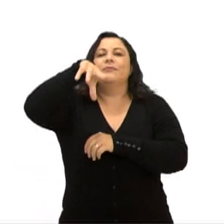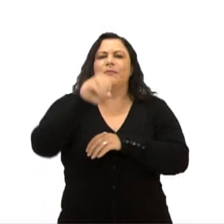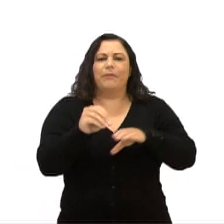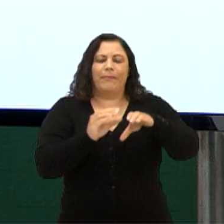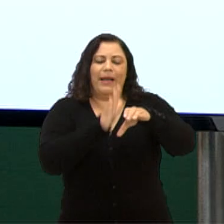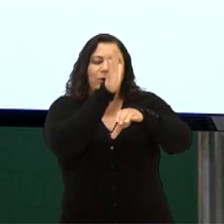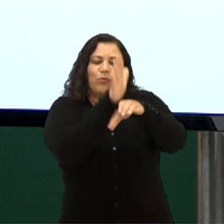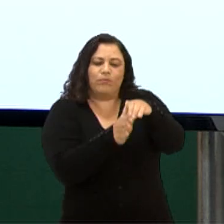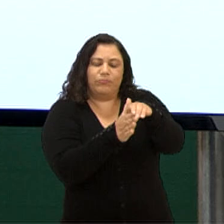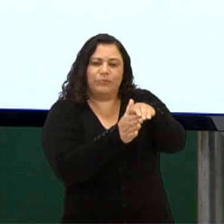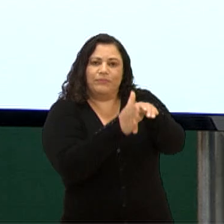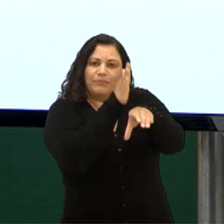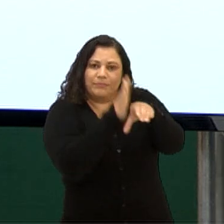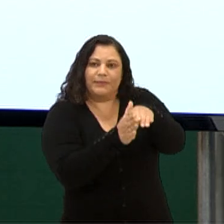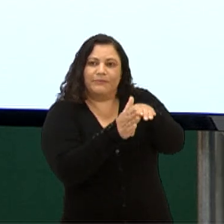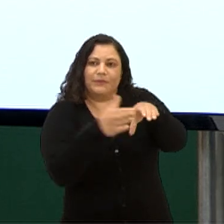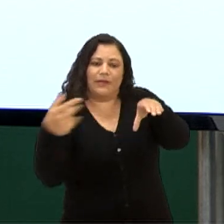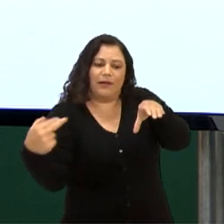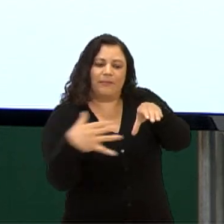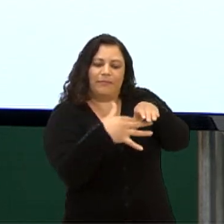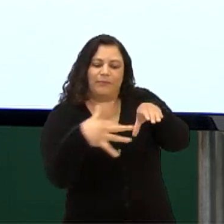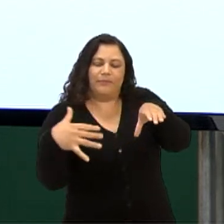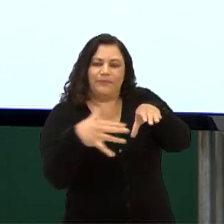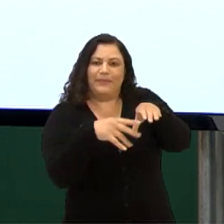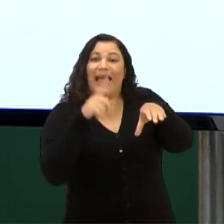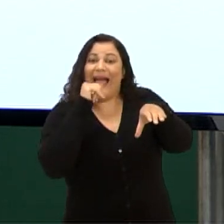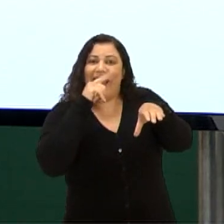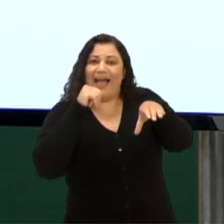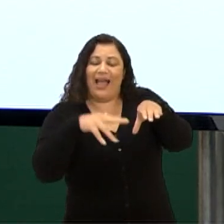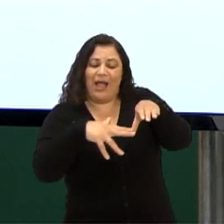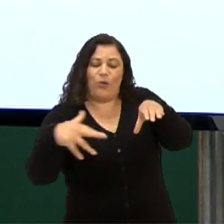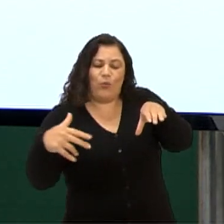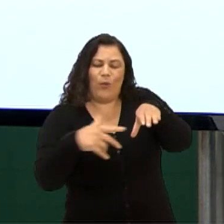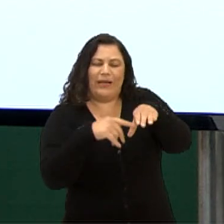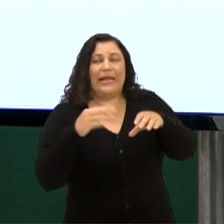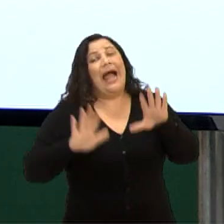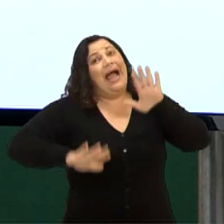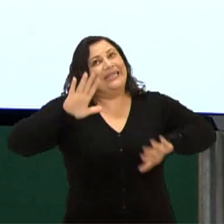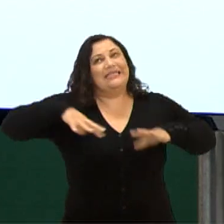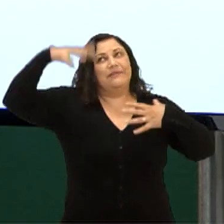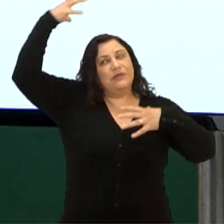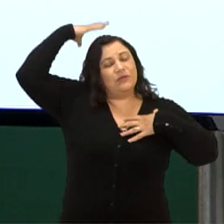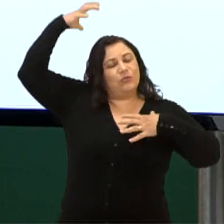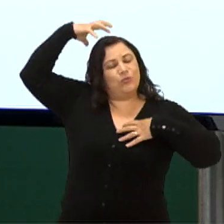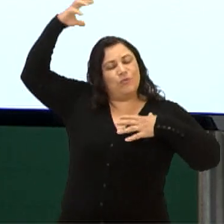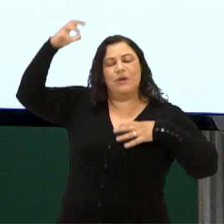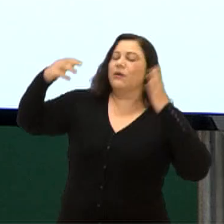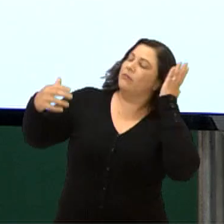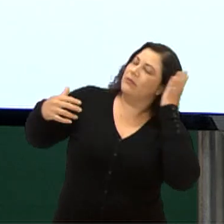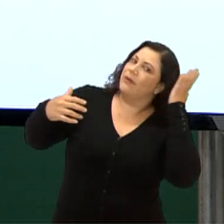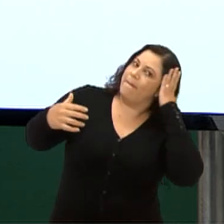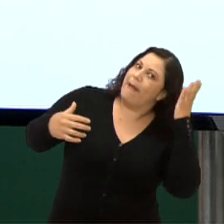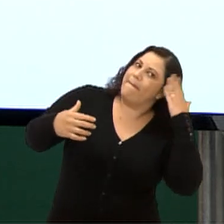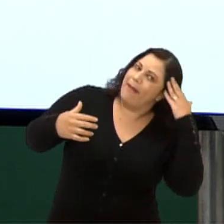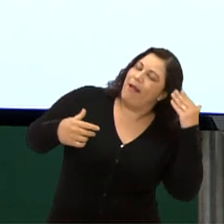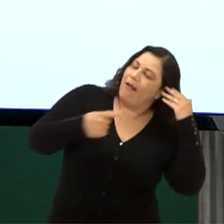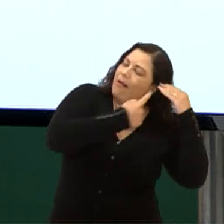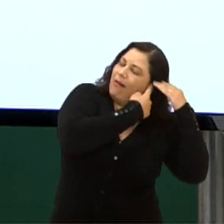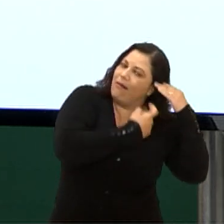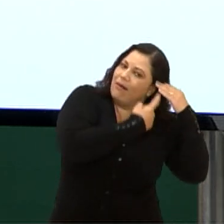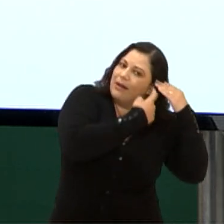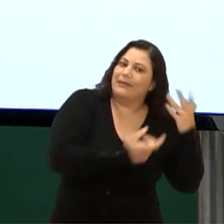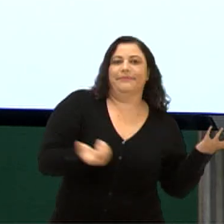parte mais interna. E isso acontece até no banho. A gente fica com um pouco de água no ouvido e tem que se movimentar. E aqui tá cheio,